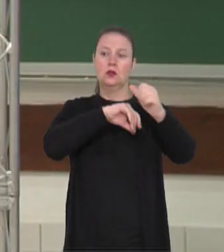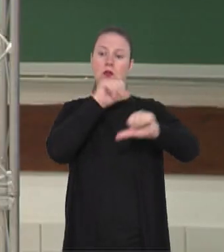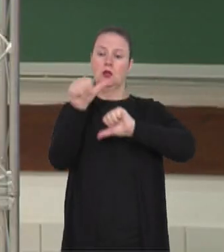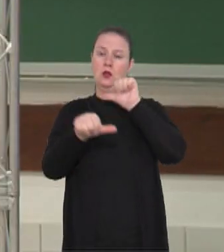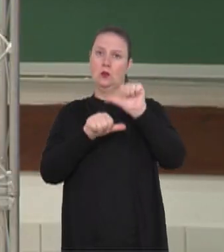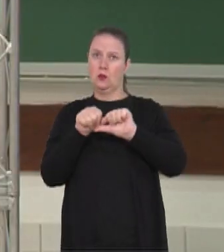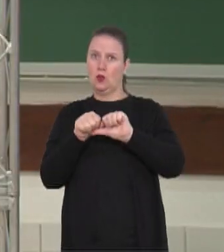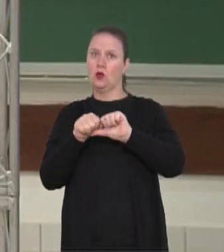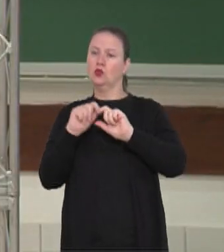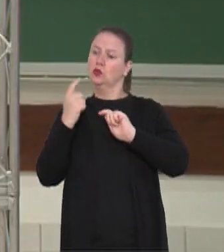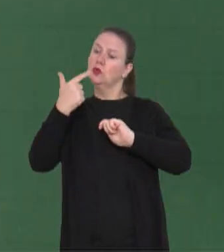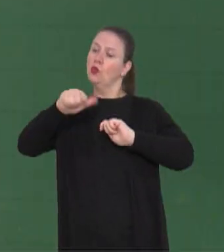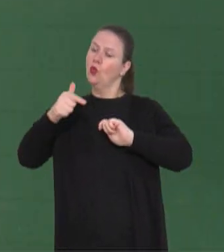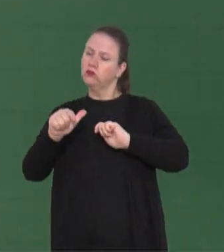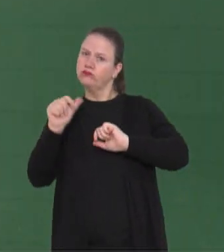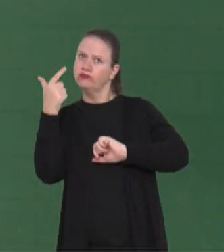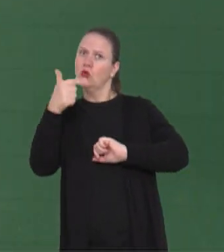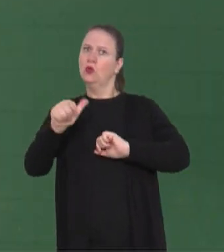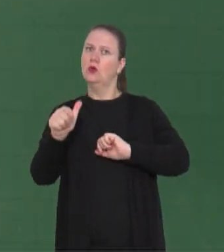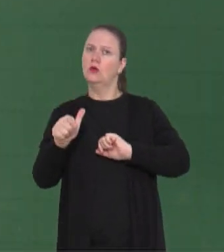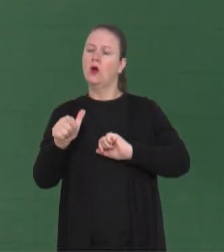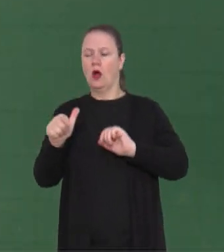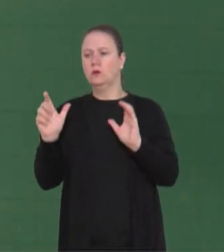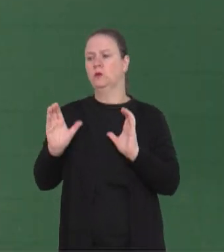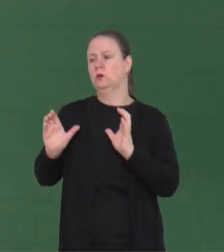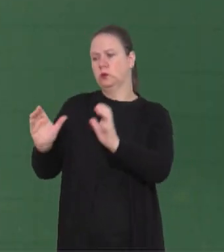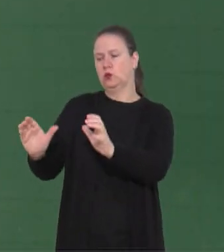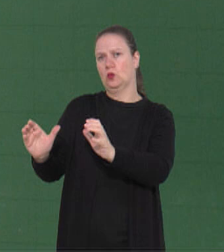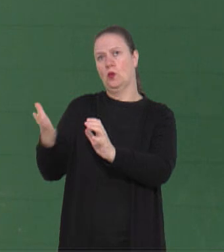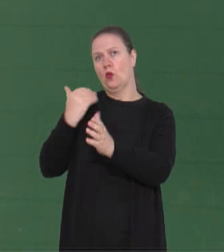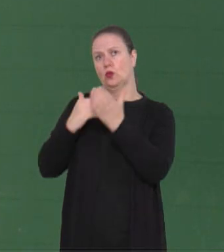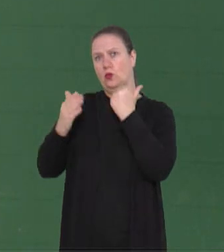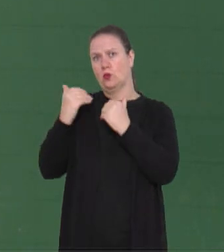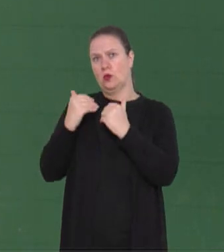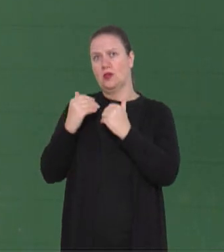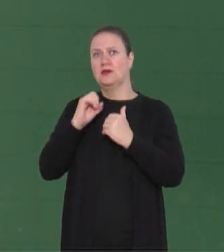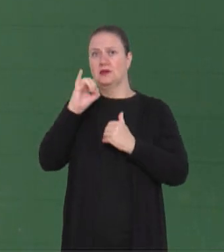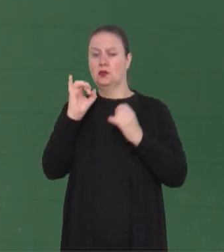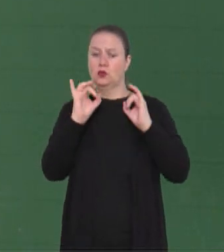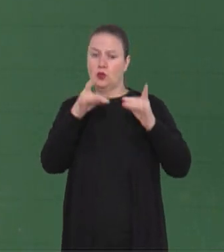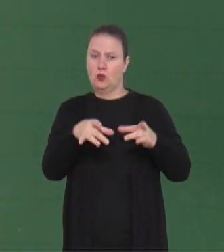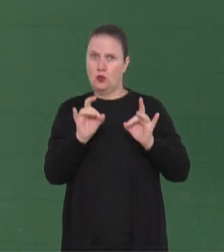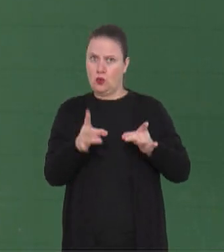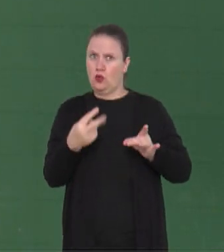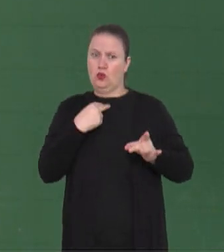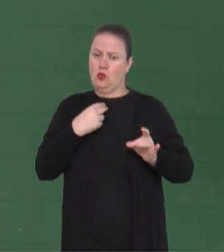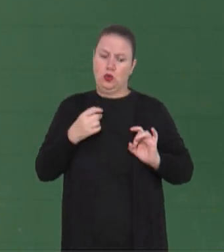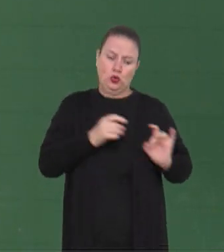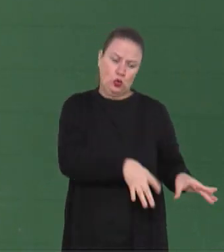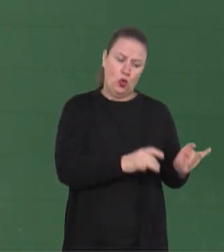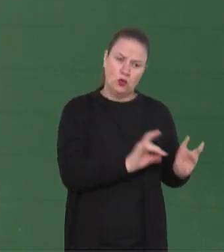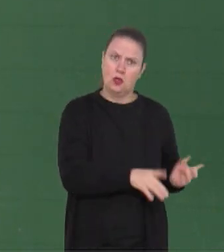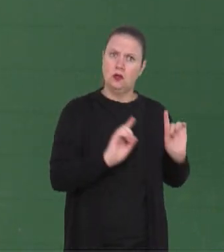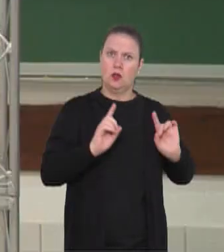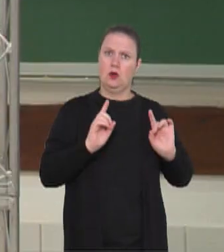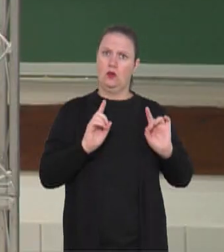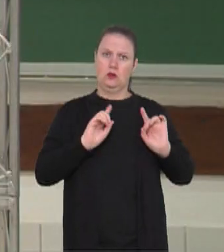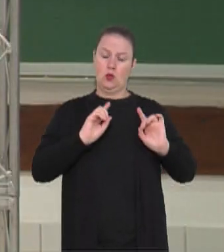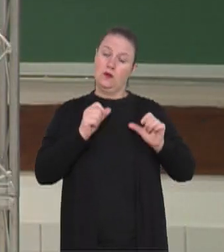ecológica sobre alimentação. Então, se você fez uma comida, sobrou bastante, você pode congelar ela para comer depois, ao invés de jogar fora.